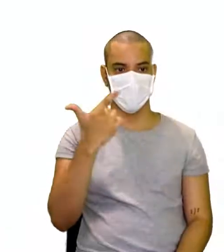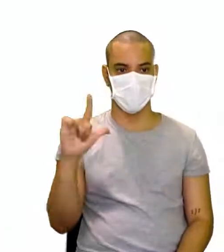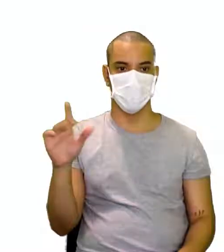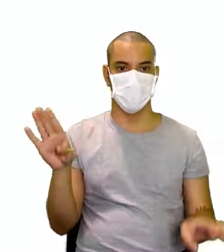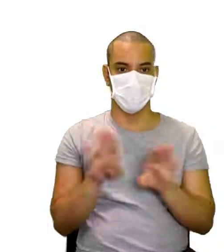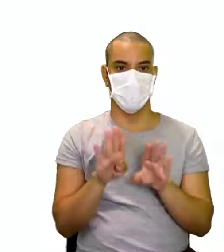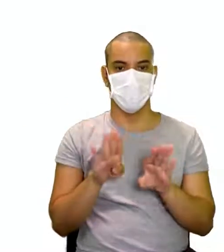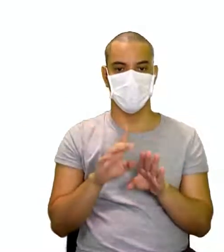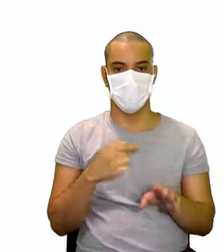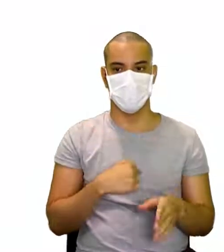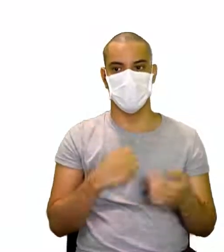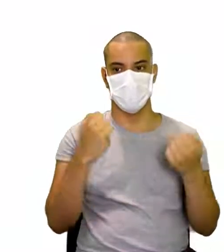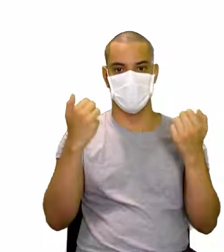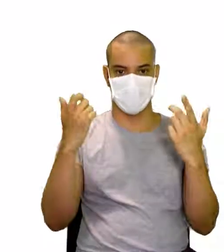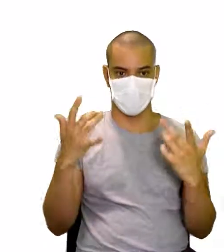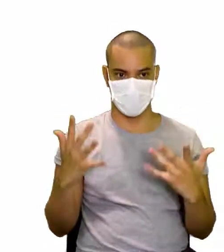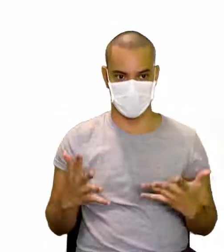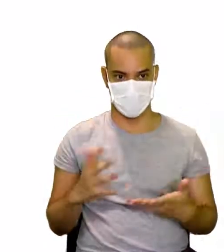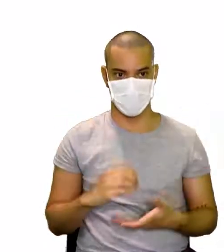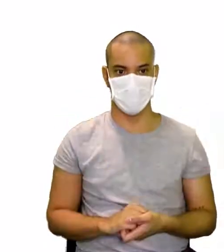estávamos falando dela já.